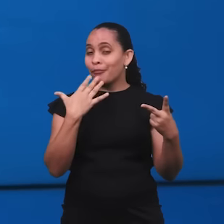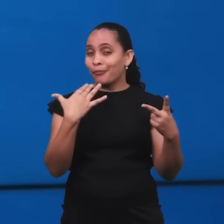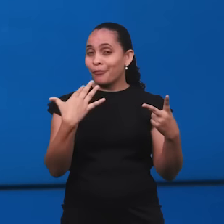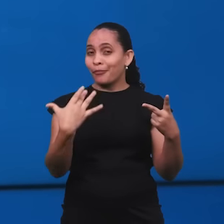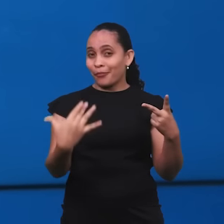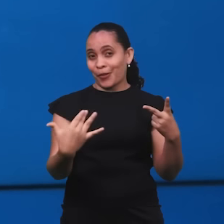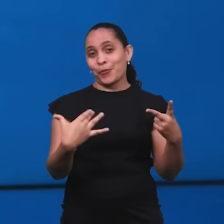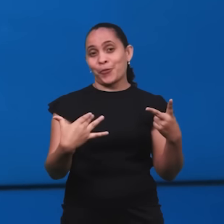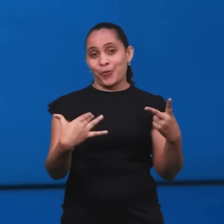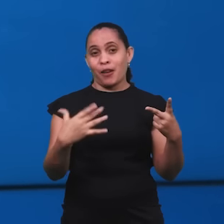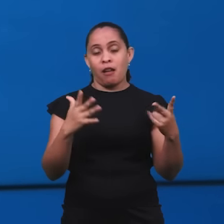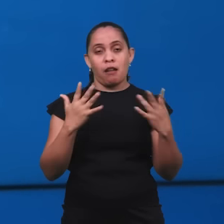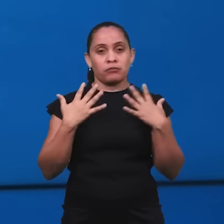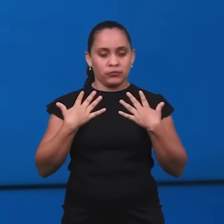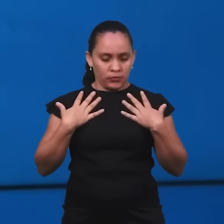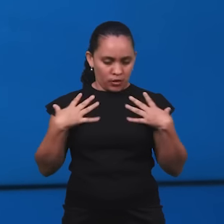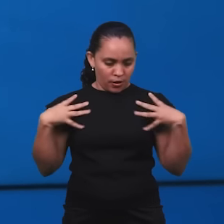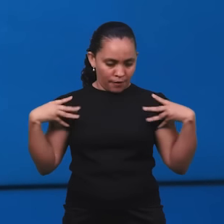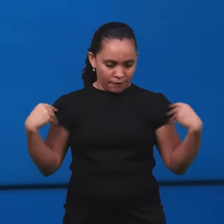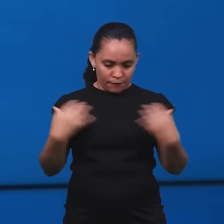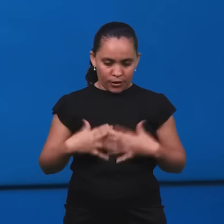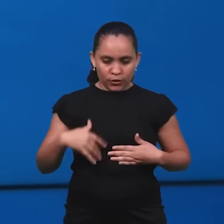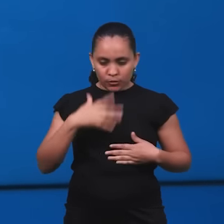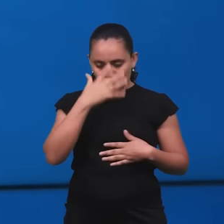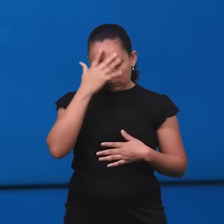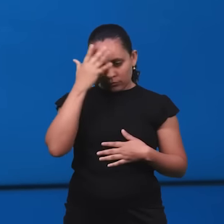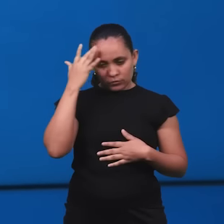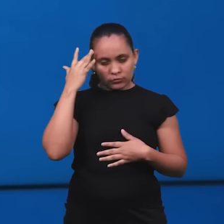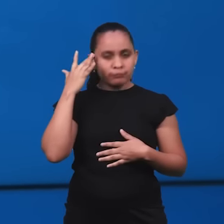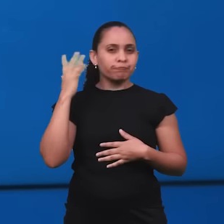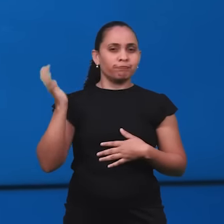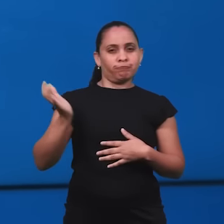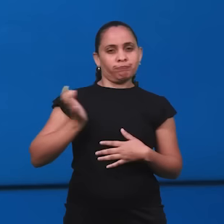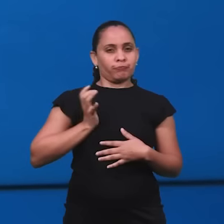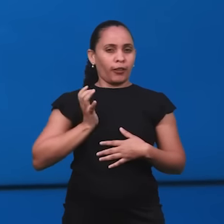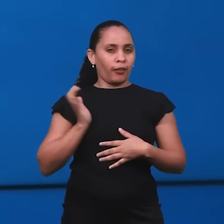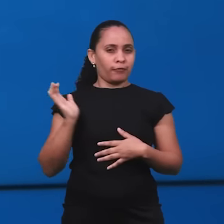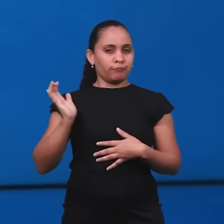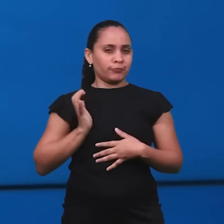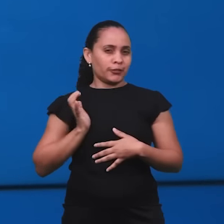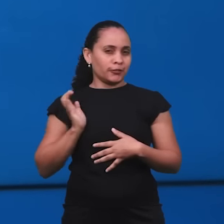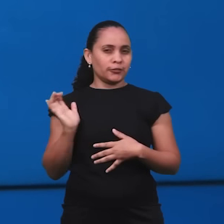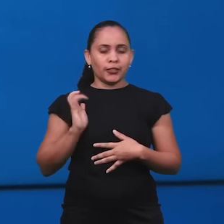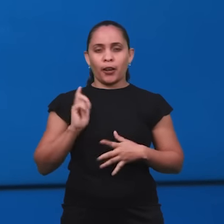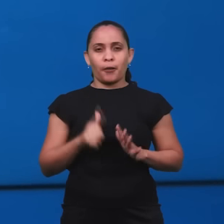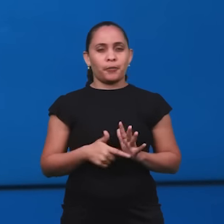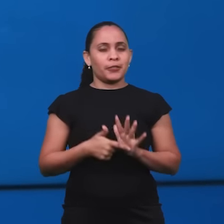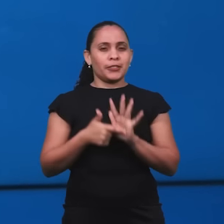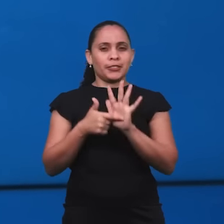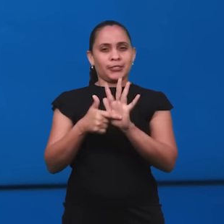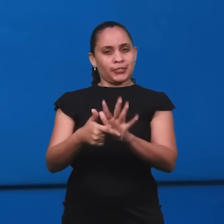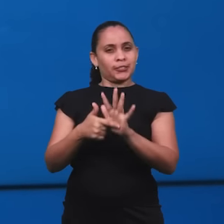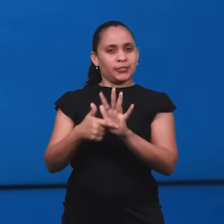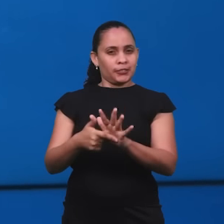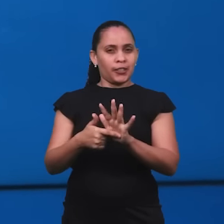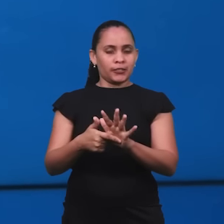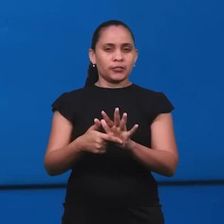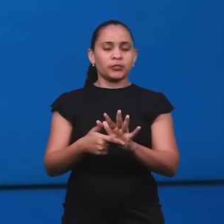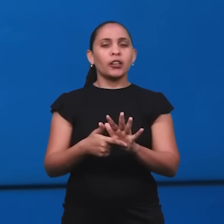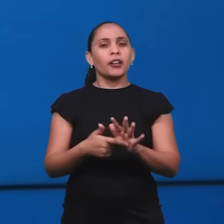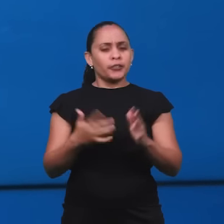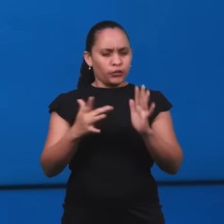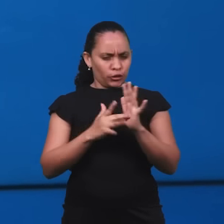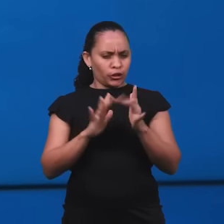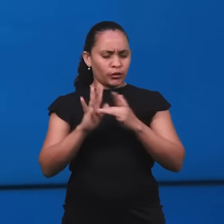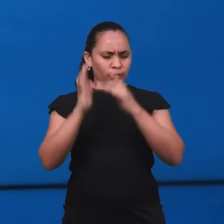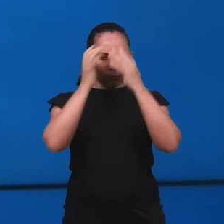às vestes reais, aqueles que se vestiam de vestes ricas. Então, mostrando a realeza de Jesus. Então, quando nós adentramos